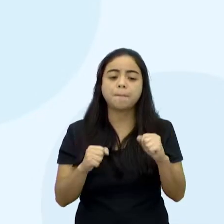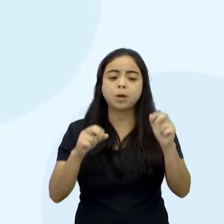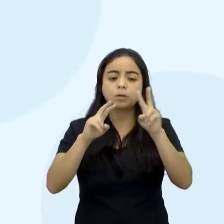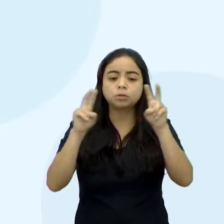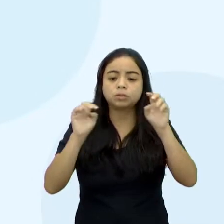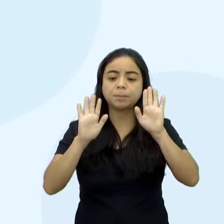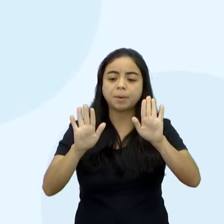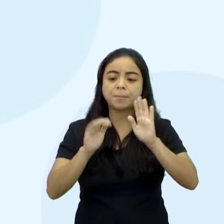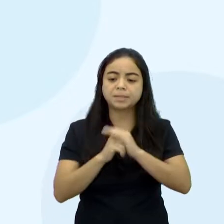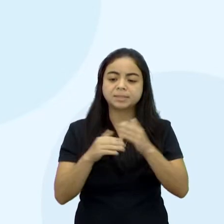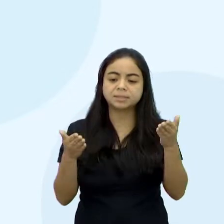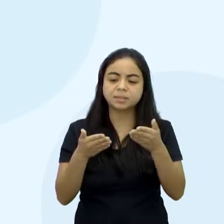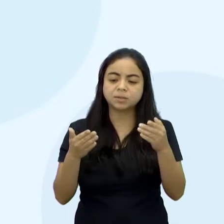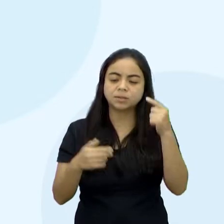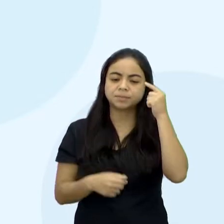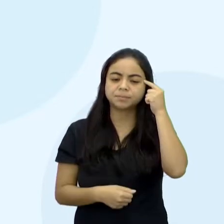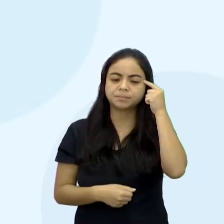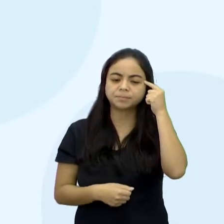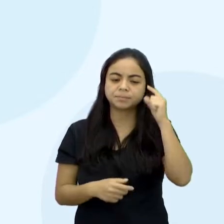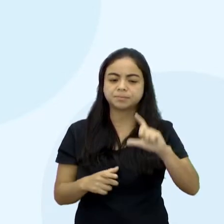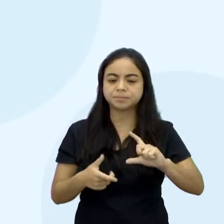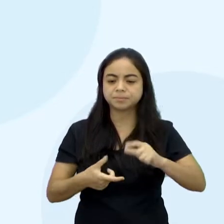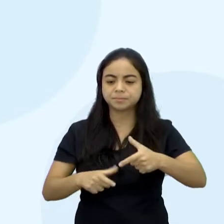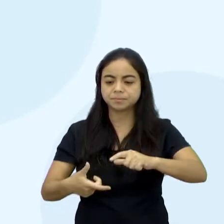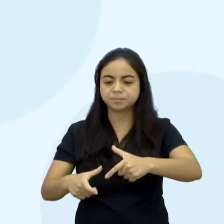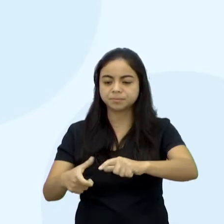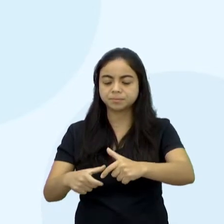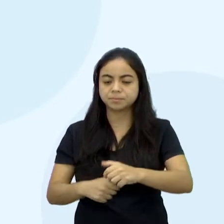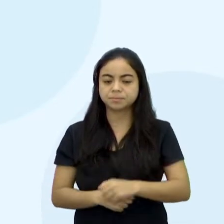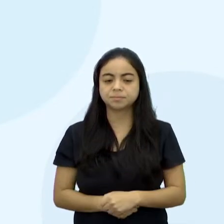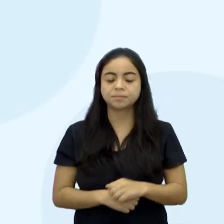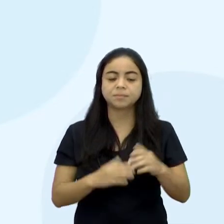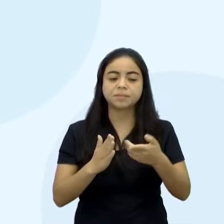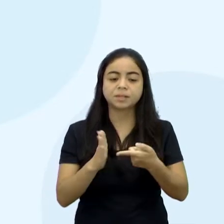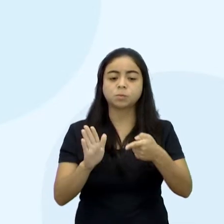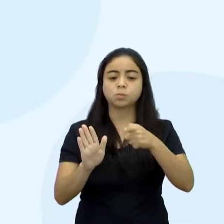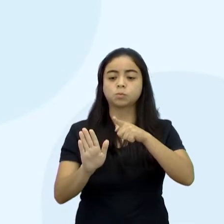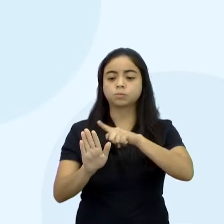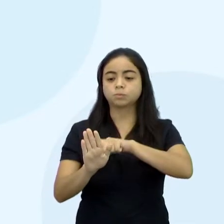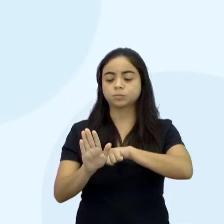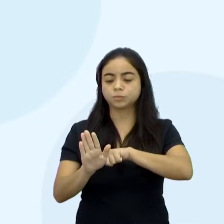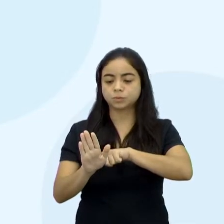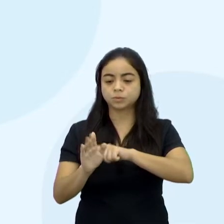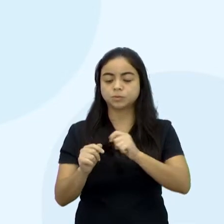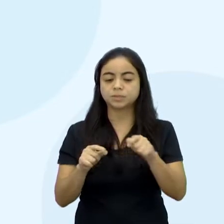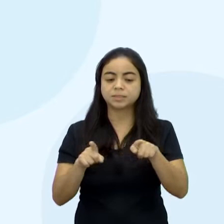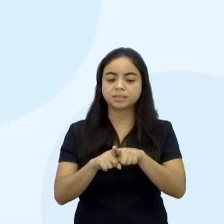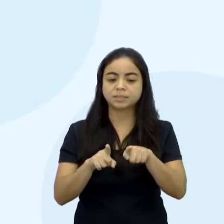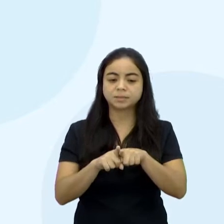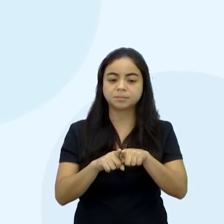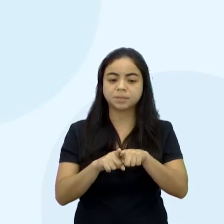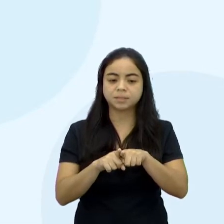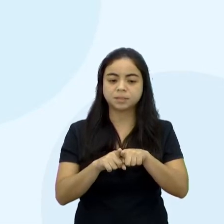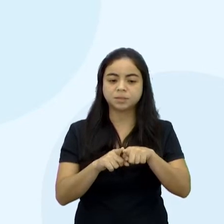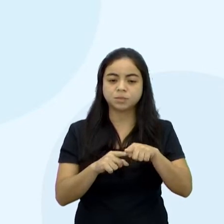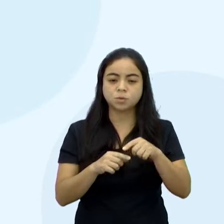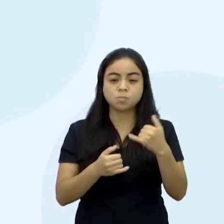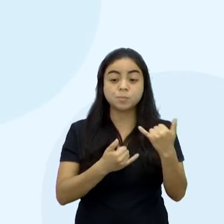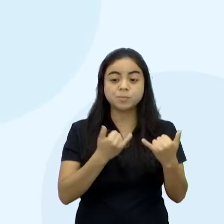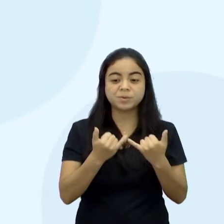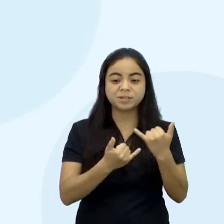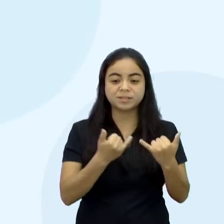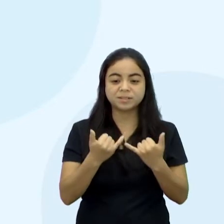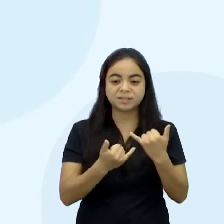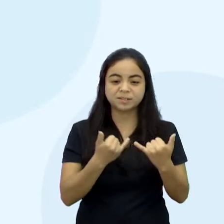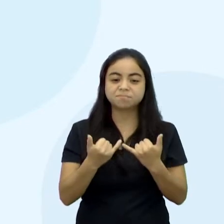temática, mas nesse momento nós estamos fazendo um recorte com relação ao meme. De outro lado, ele é em si um meme, isto é, uma brincadeira,